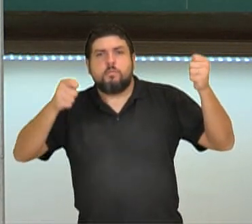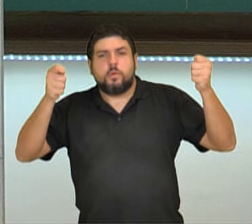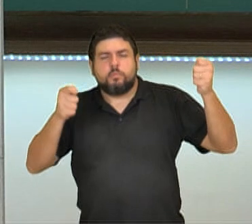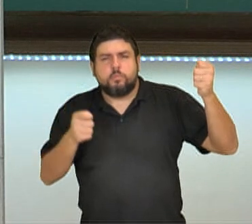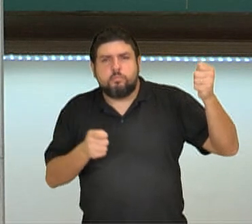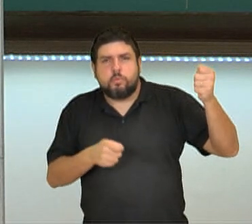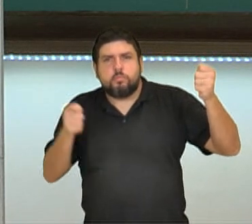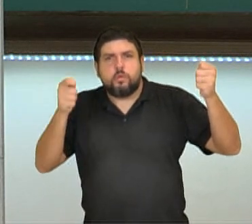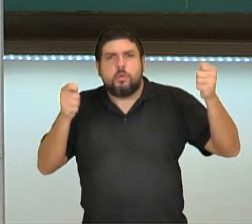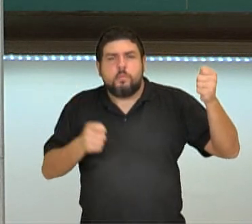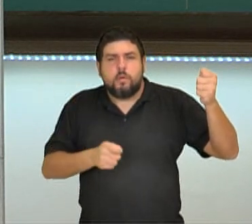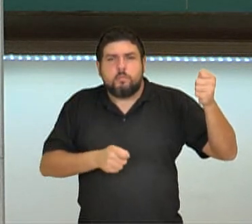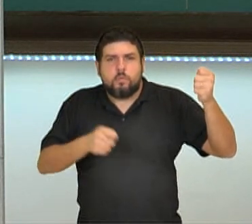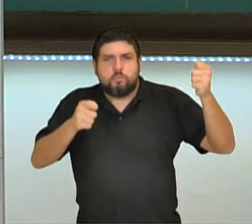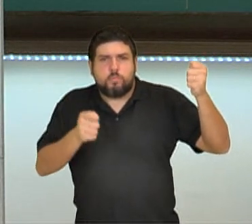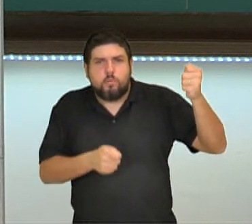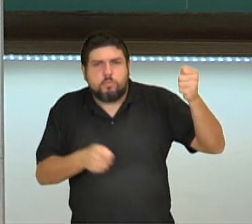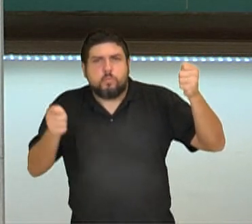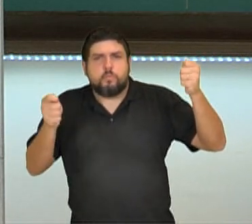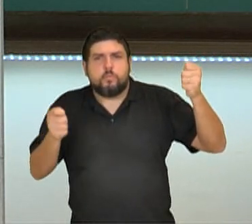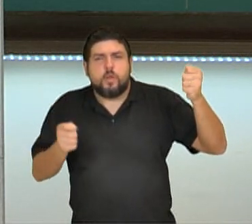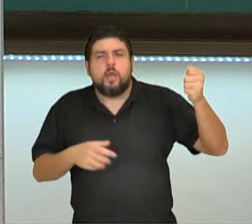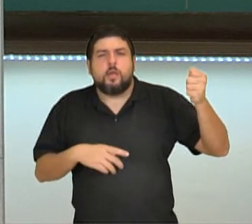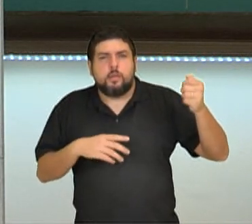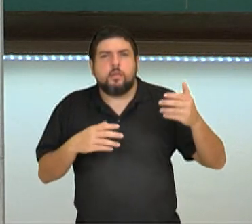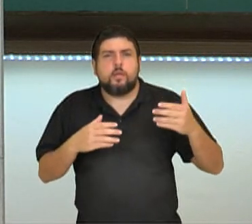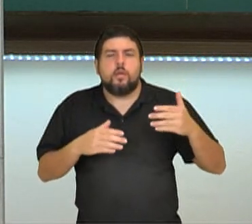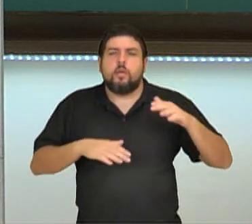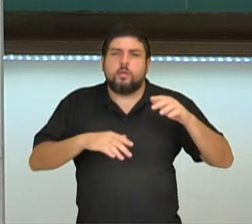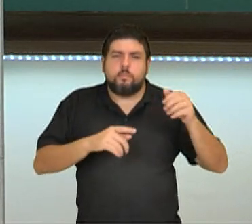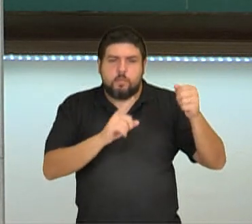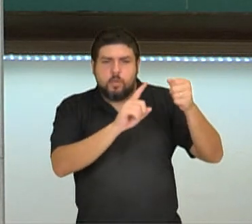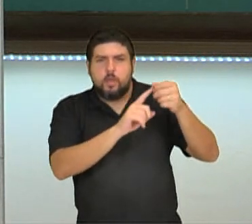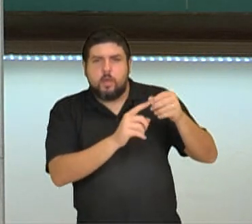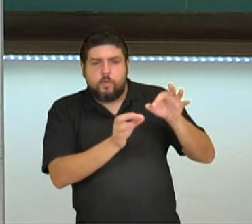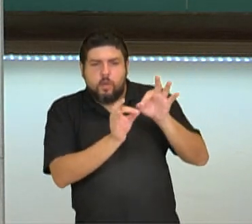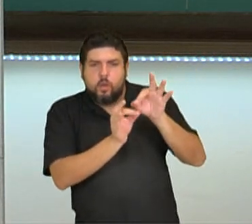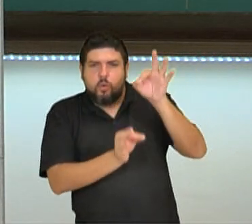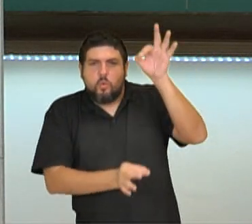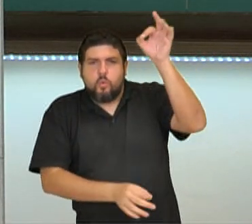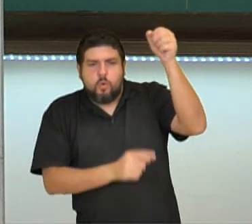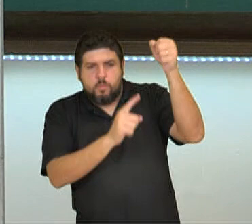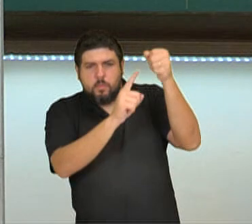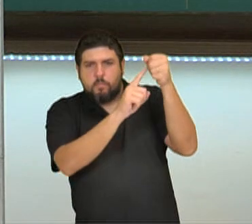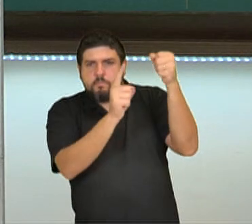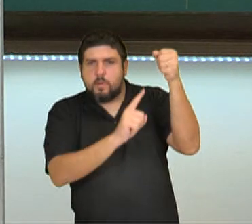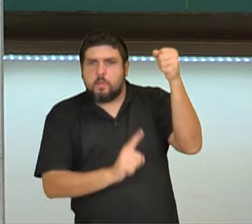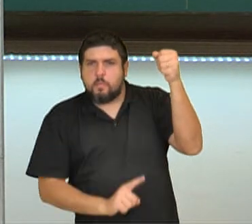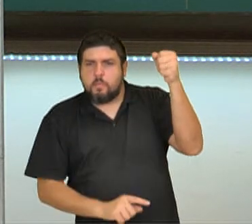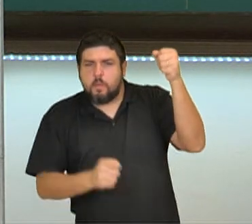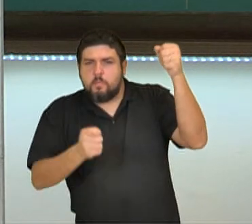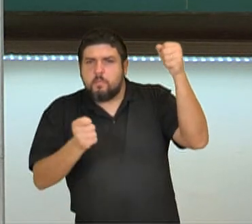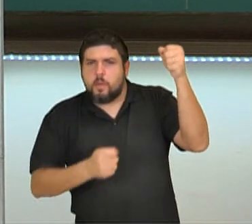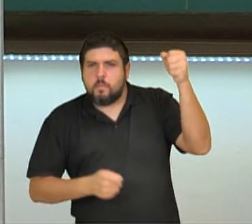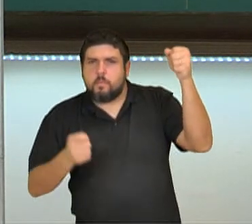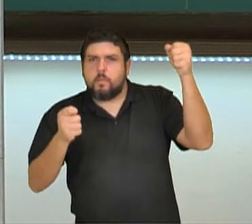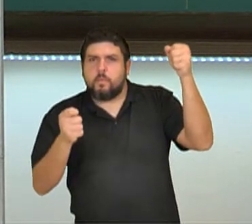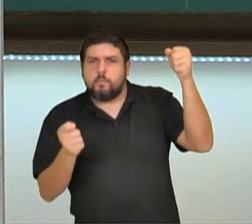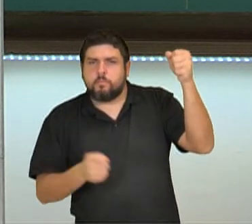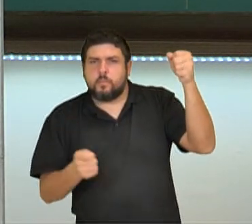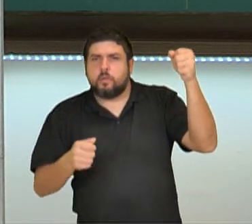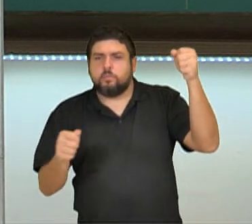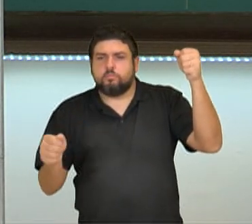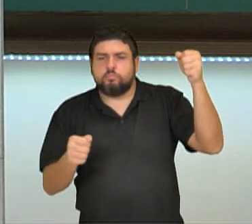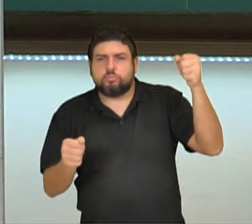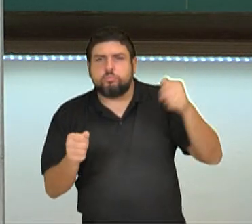os sons. Então, conforme eu vou percutindo a corda com a baqueta, fazendo a marcação do cachixi e o